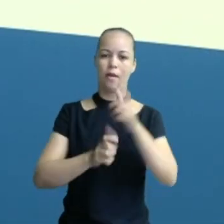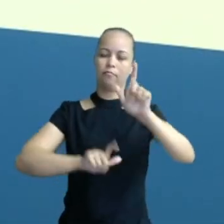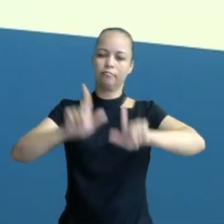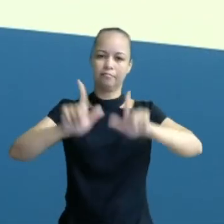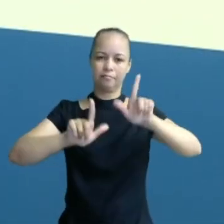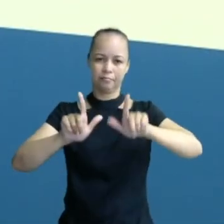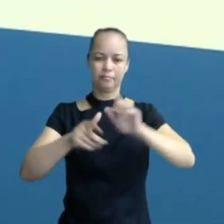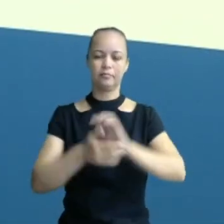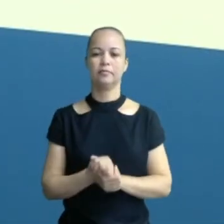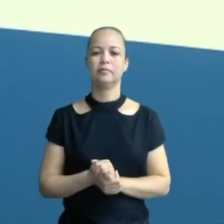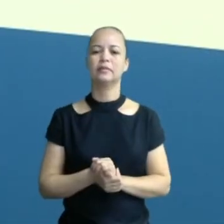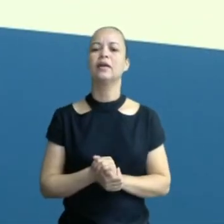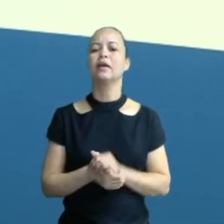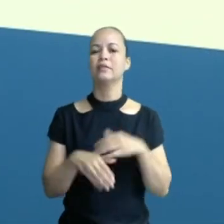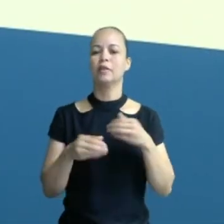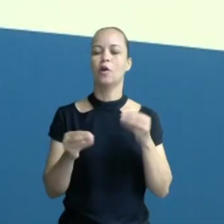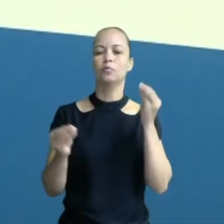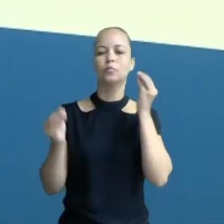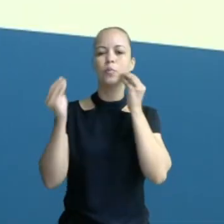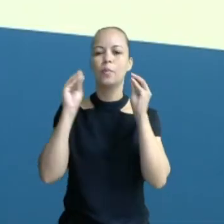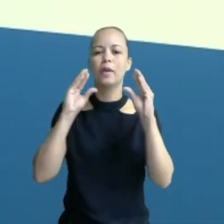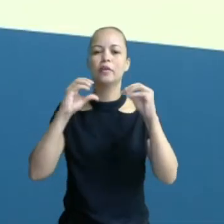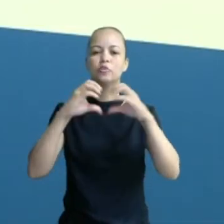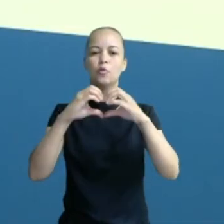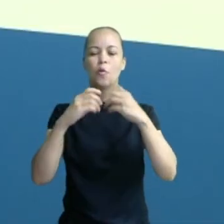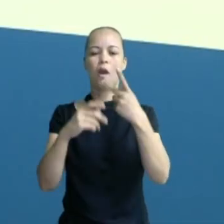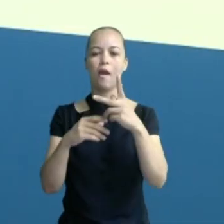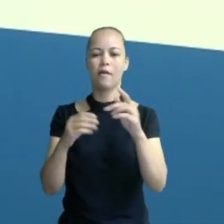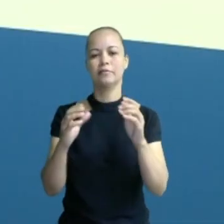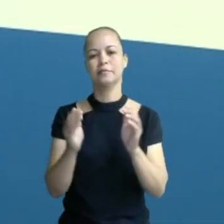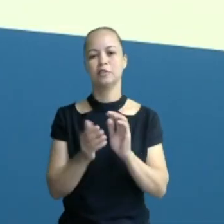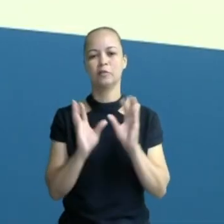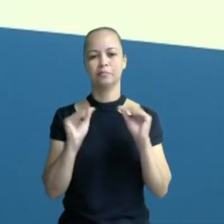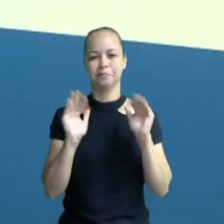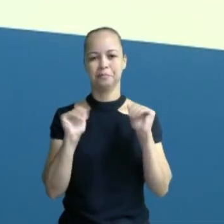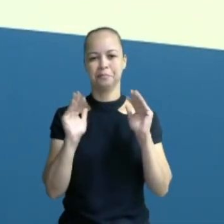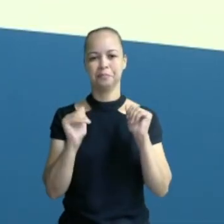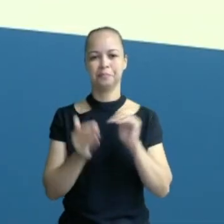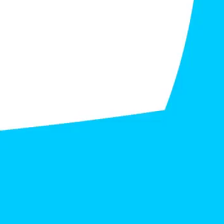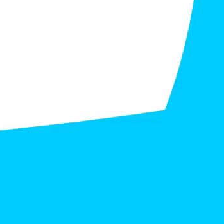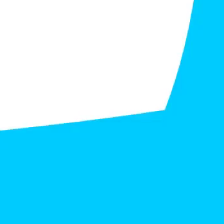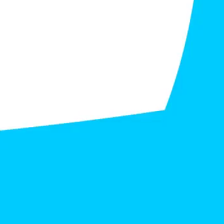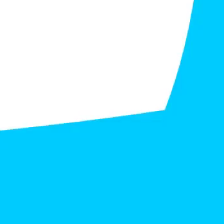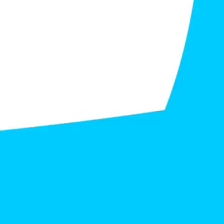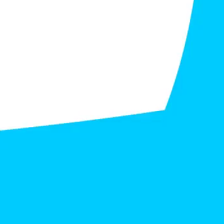certo? Então, ó, beijo no coração de todos e até a próxima. Tchau, tchau!